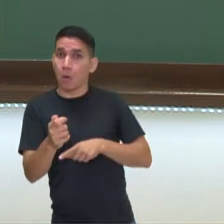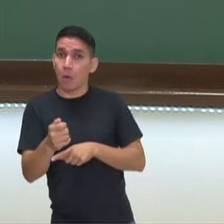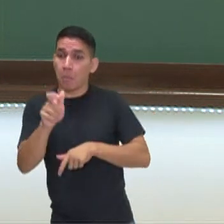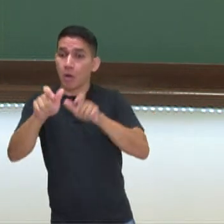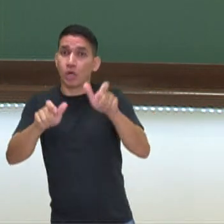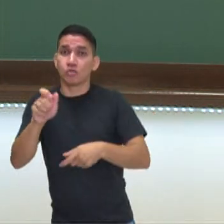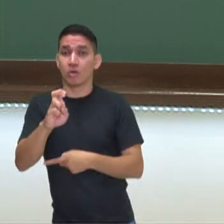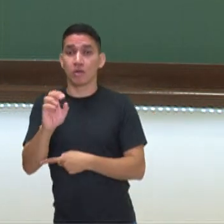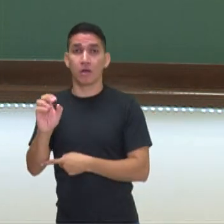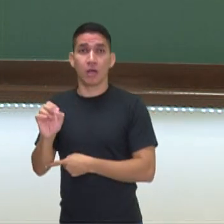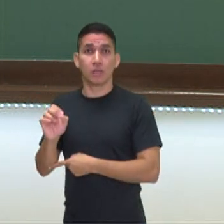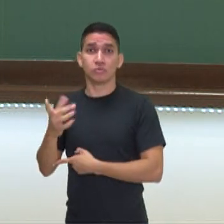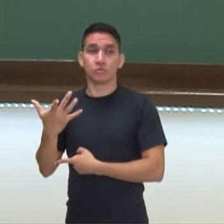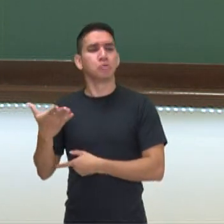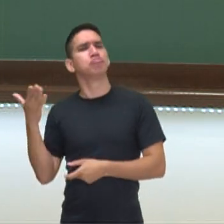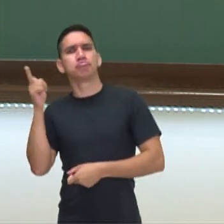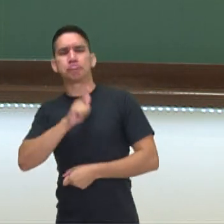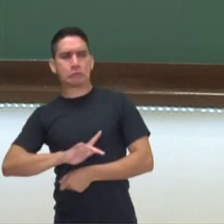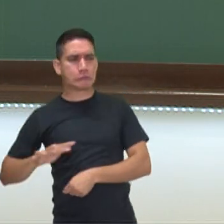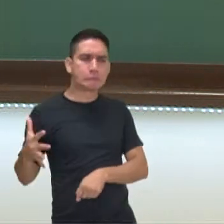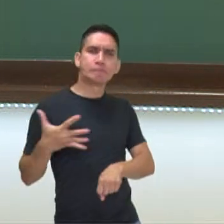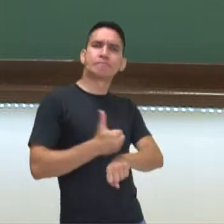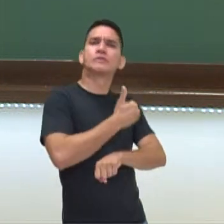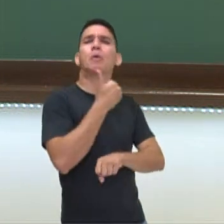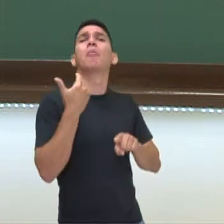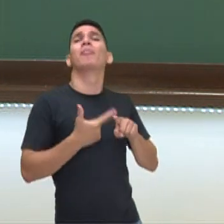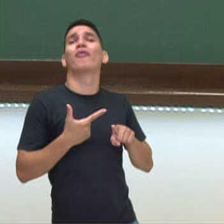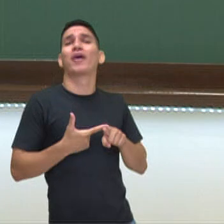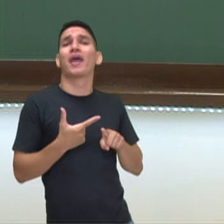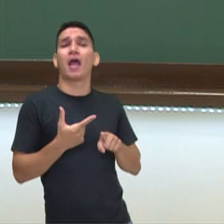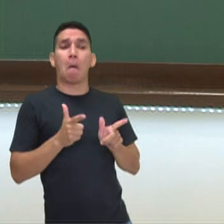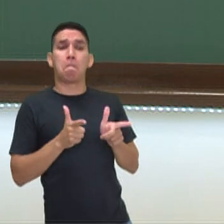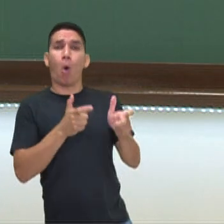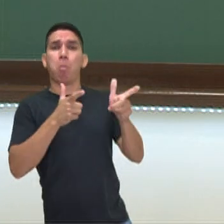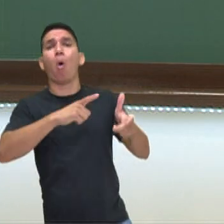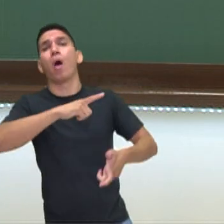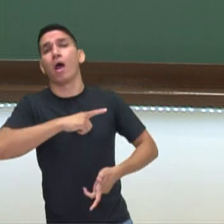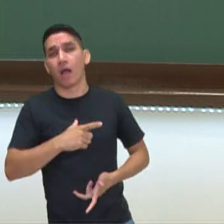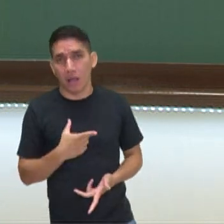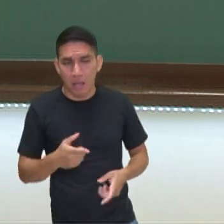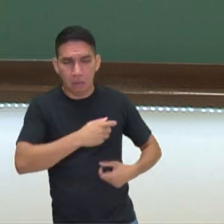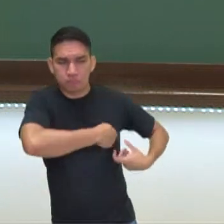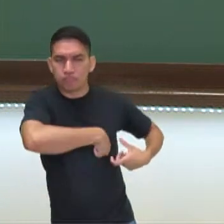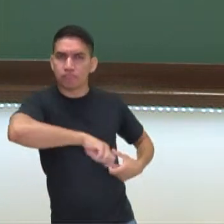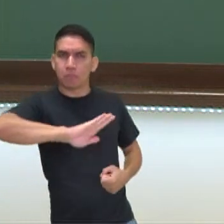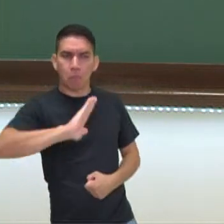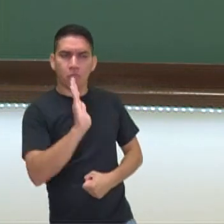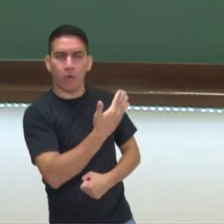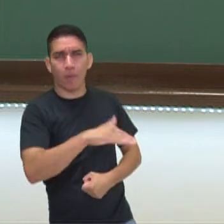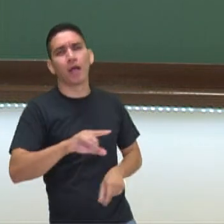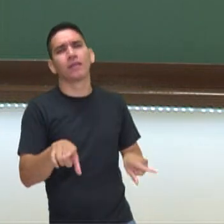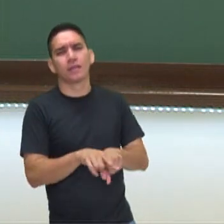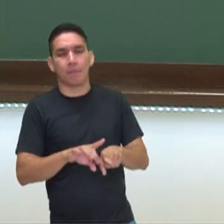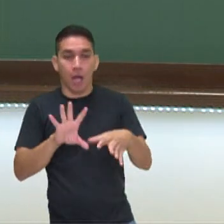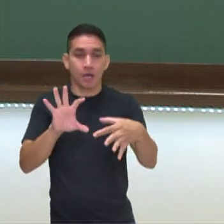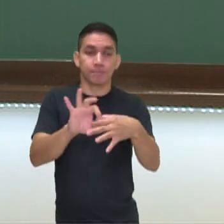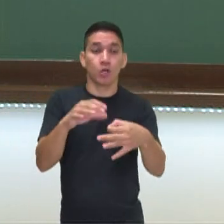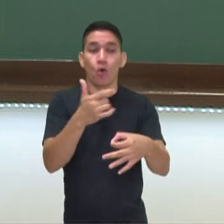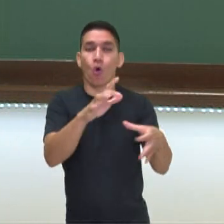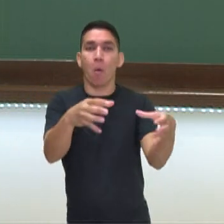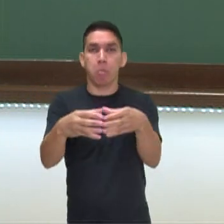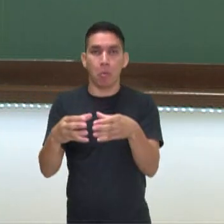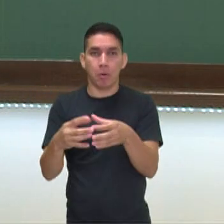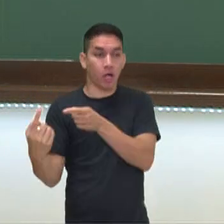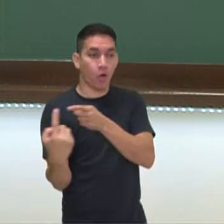conquistar o Império Azteca aí, com a superioridade bélica e aliando-se às rivalidades que existiam entre os povos